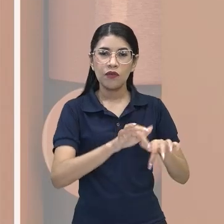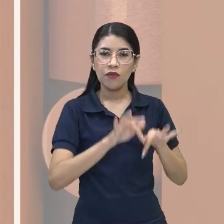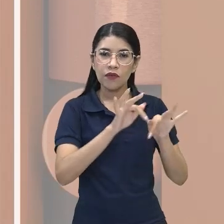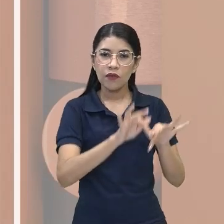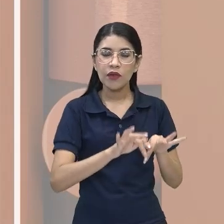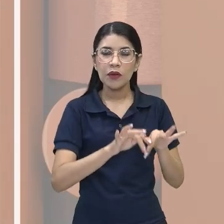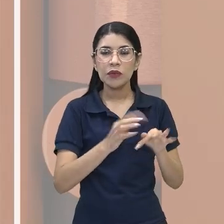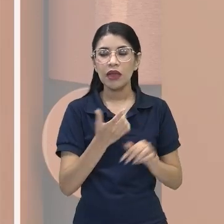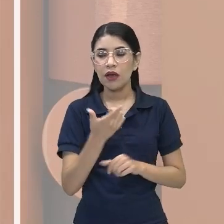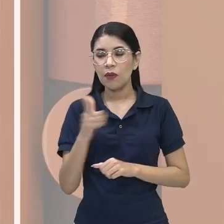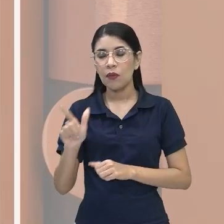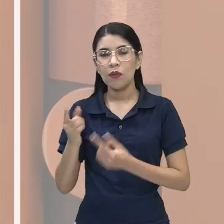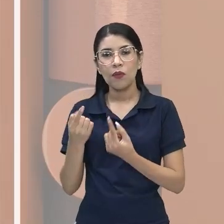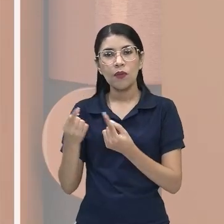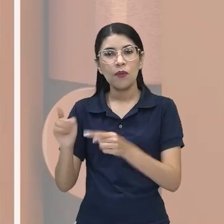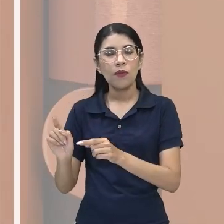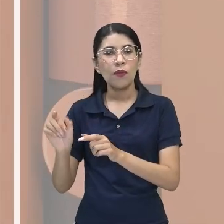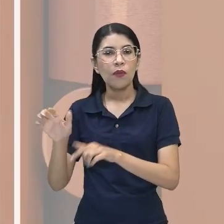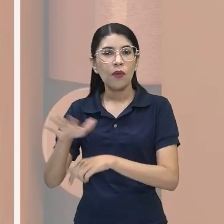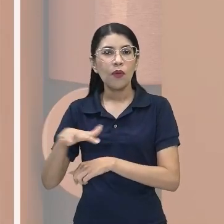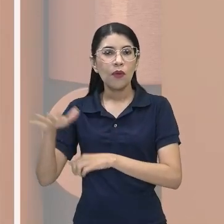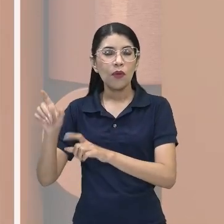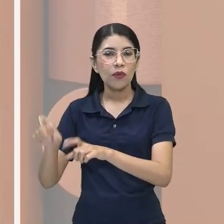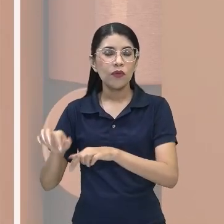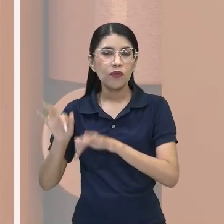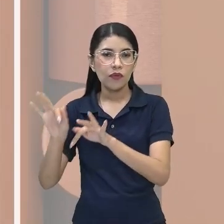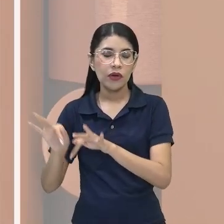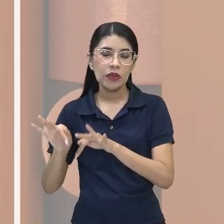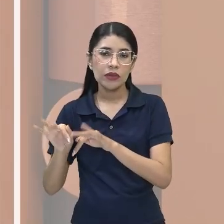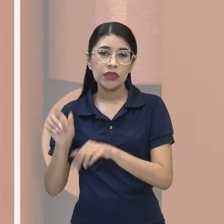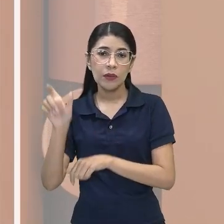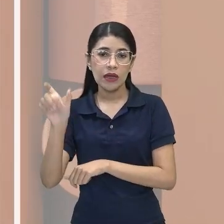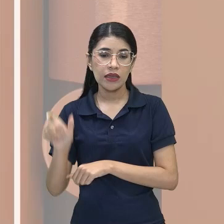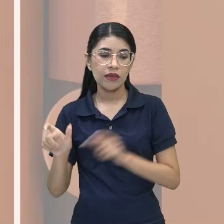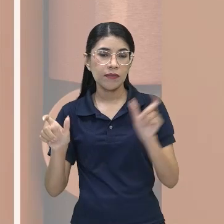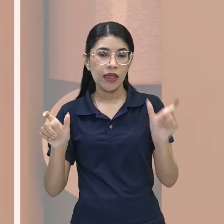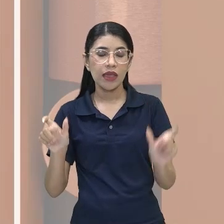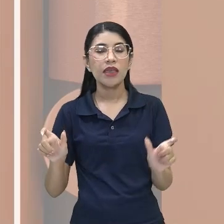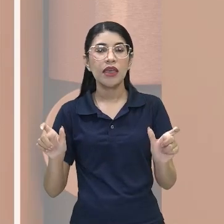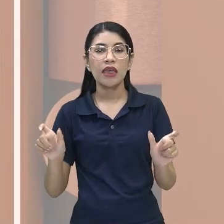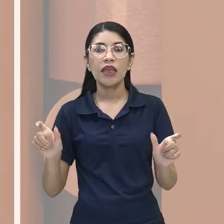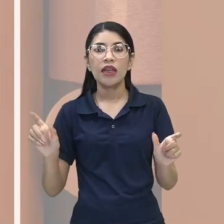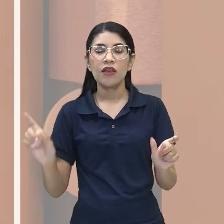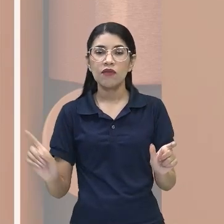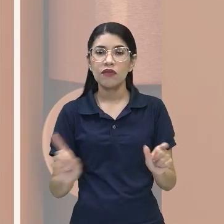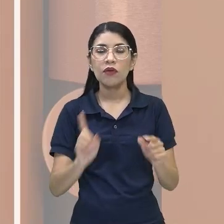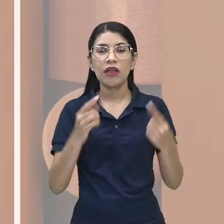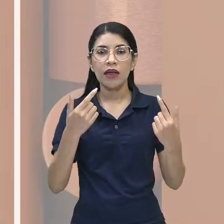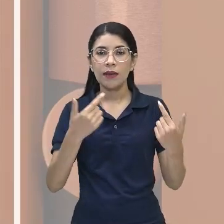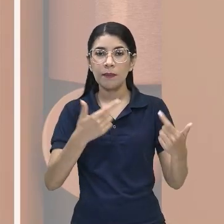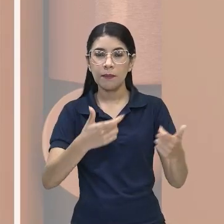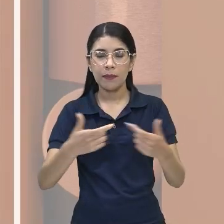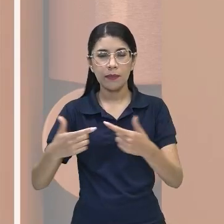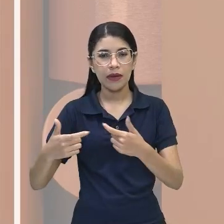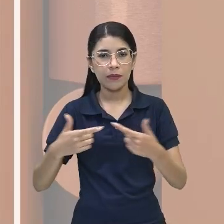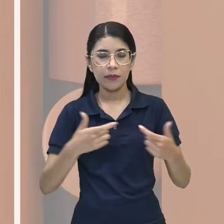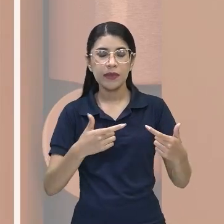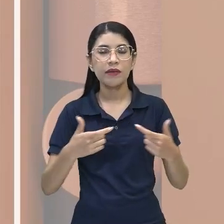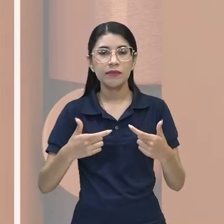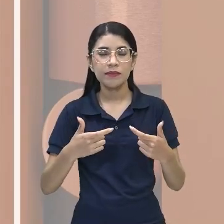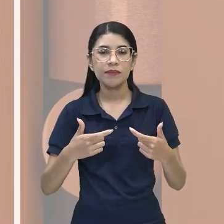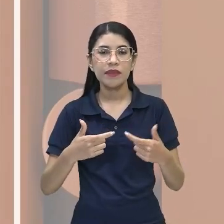outro feudo e aquele senhor feudal chama então os seus vassalos para ajudarem na guerra e, de certa forma,